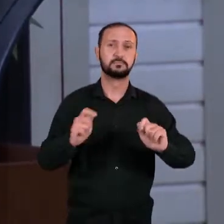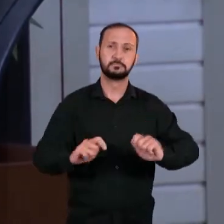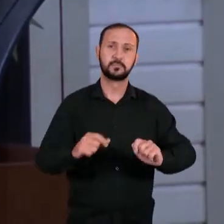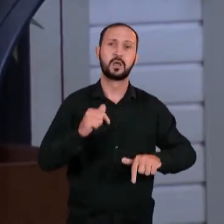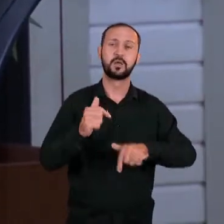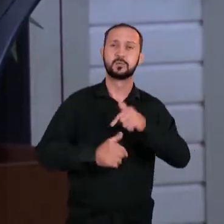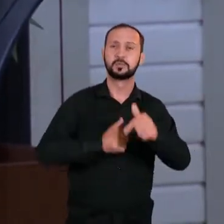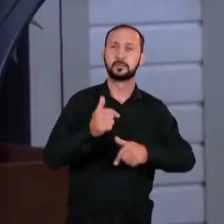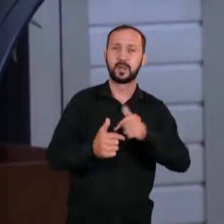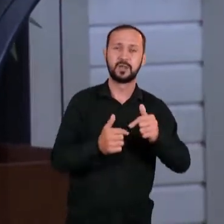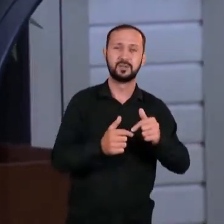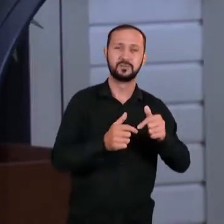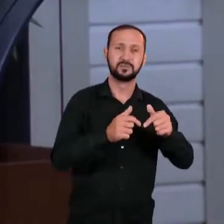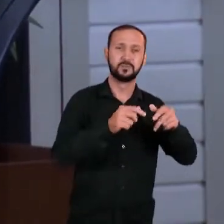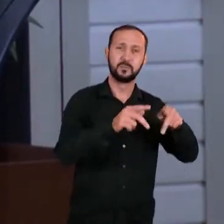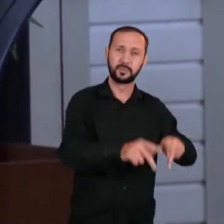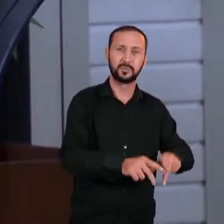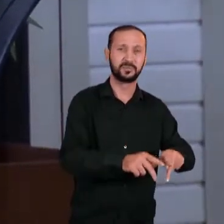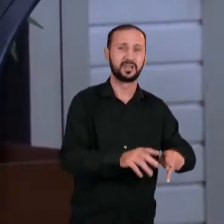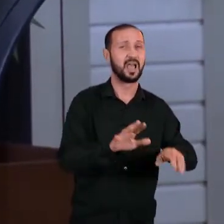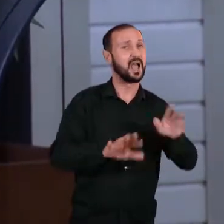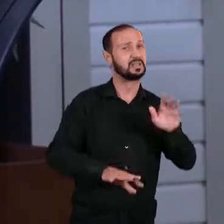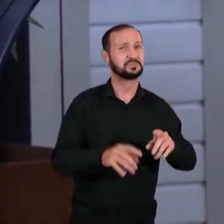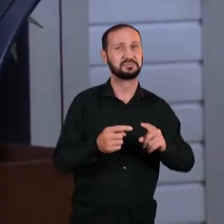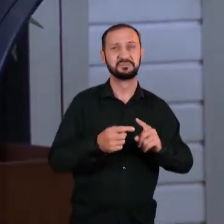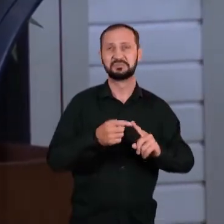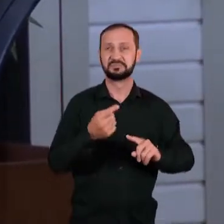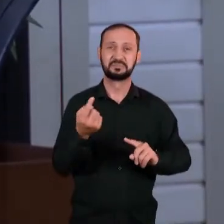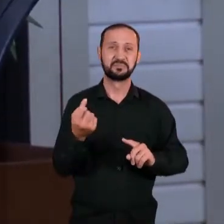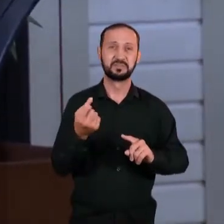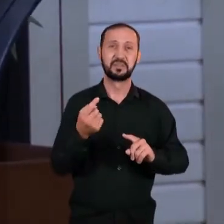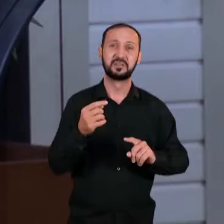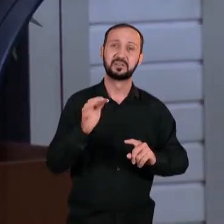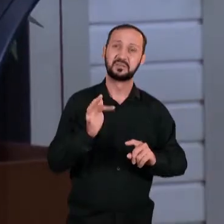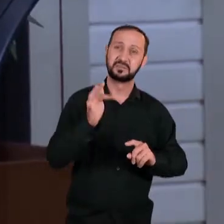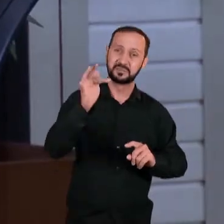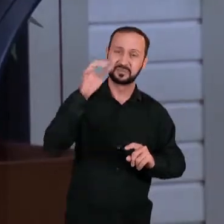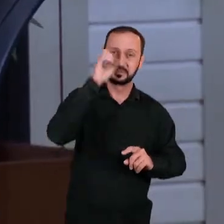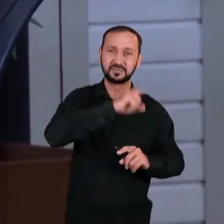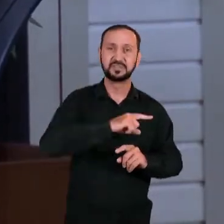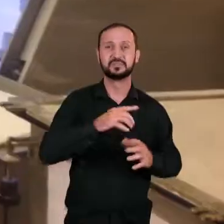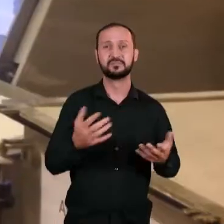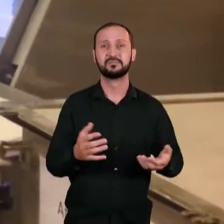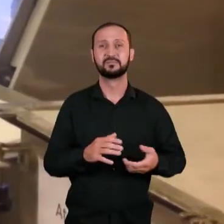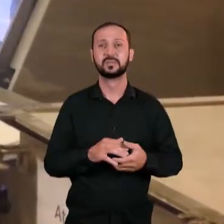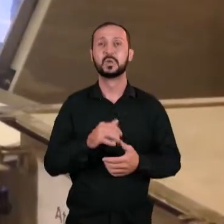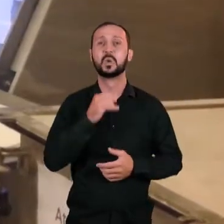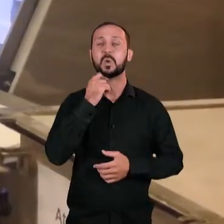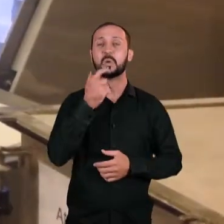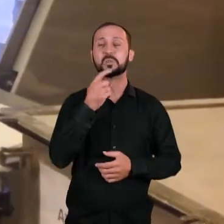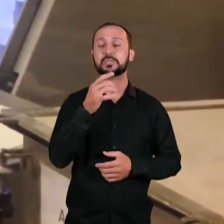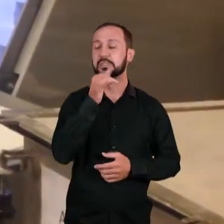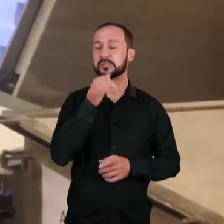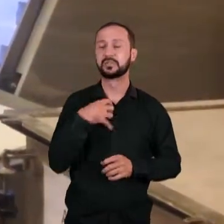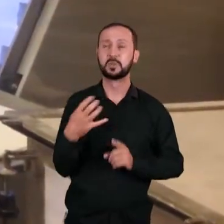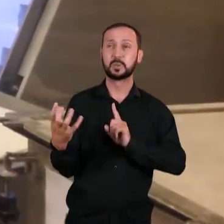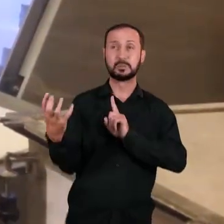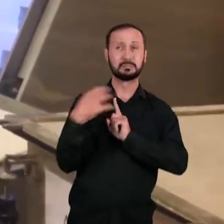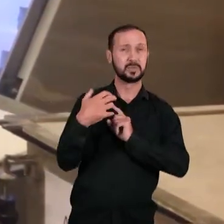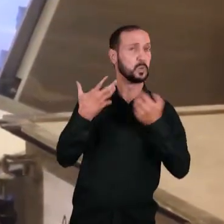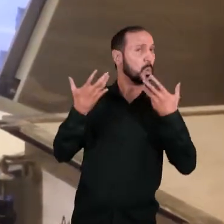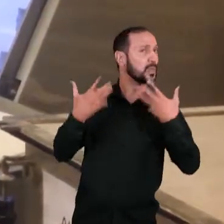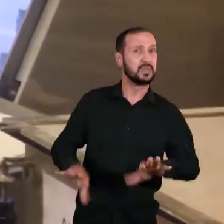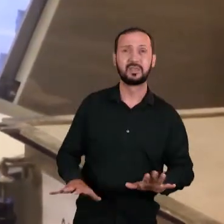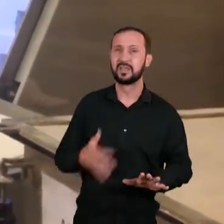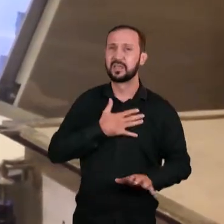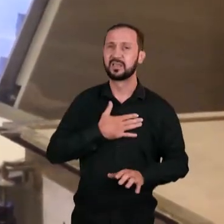cargo público não seja uma coisa que vai te atrair e pode realmente ficar difícil. Ou não, eu não consigo sentir pressão, eu não gosto, eu funciono muito